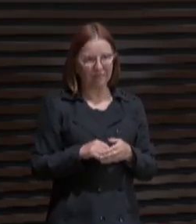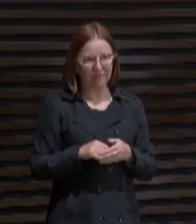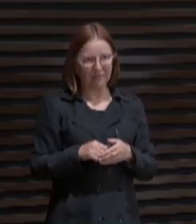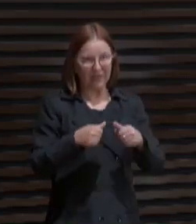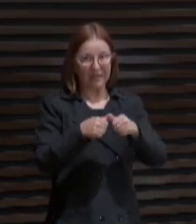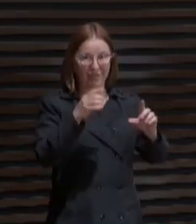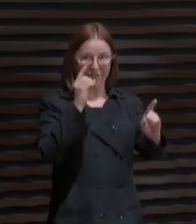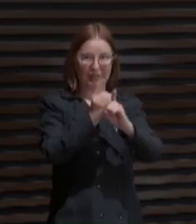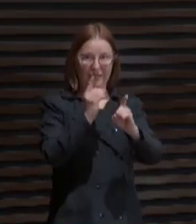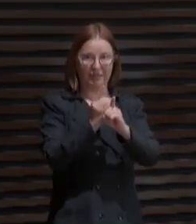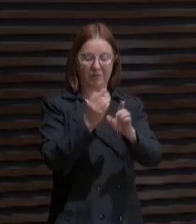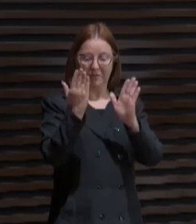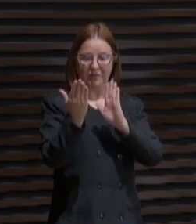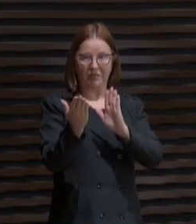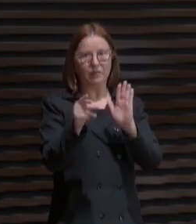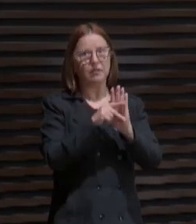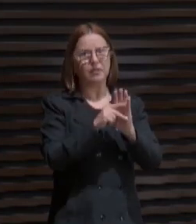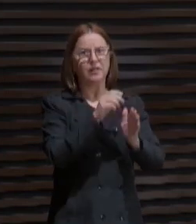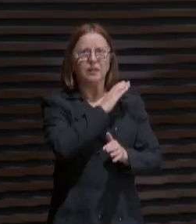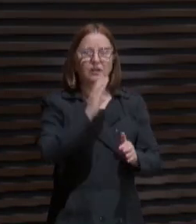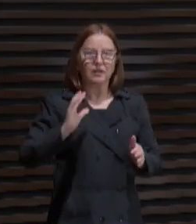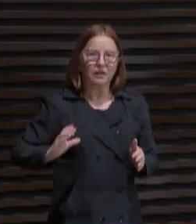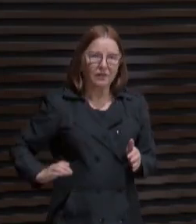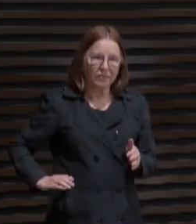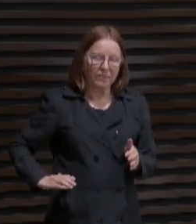diante do próprio Cristo,